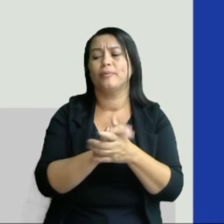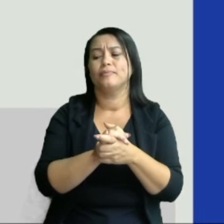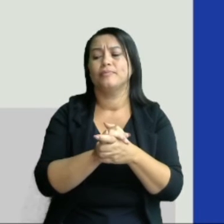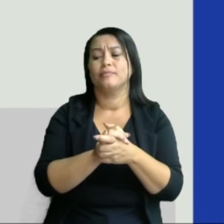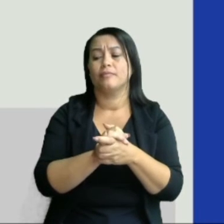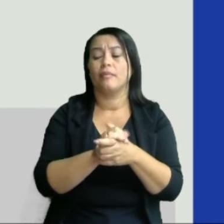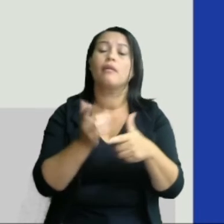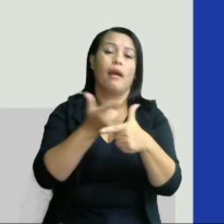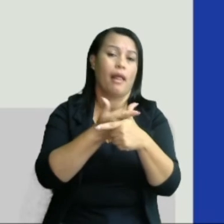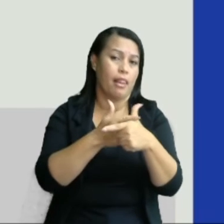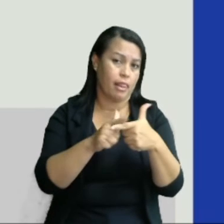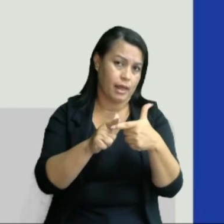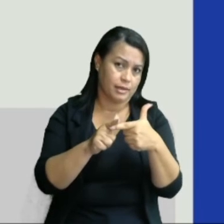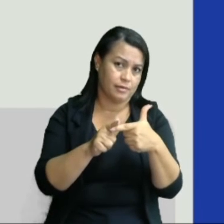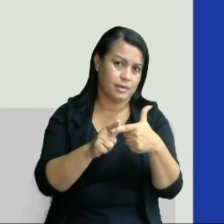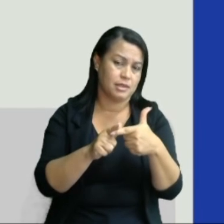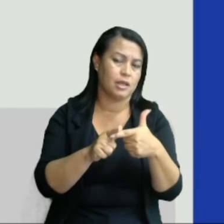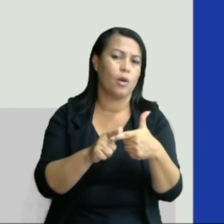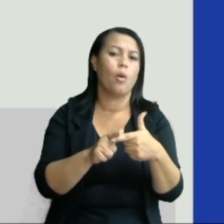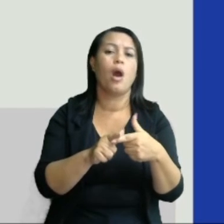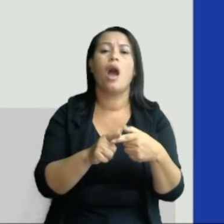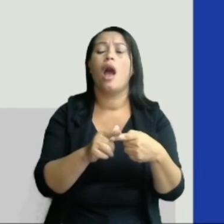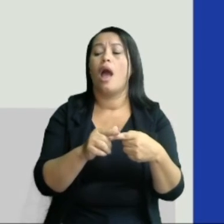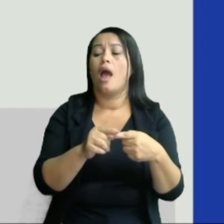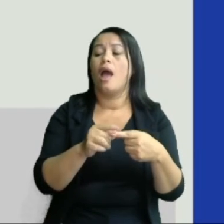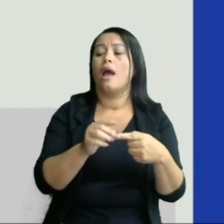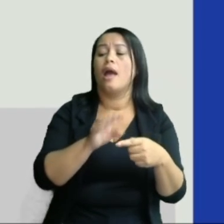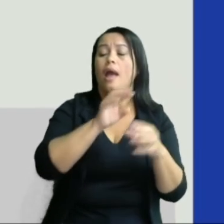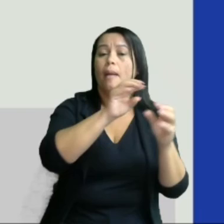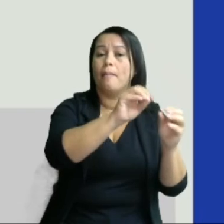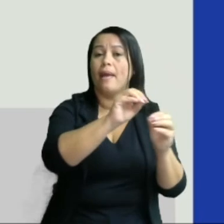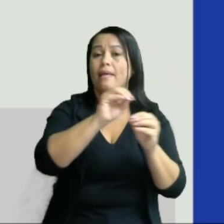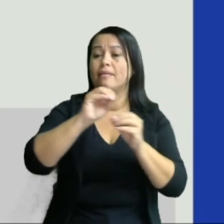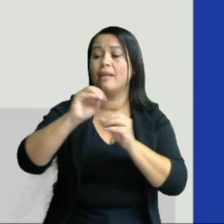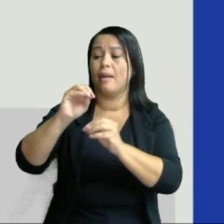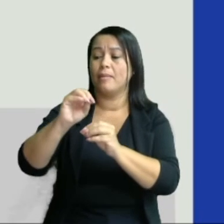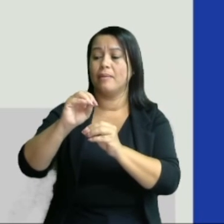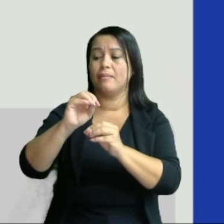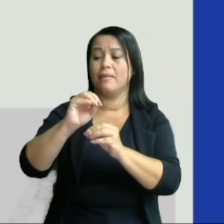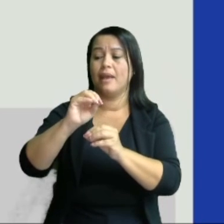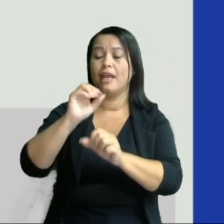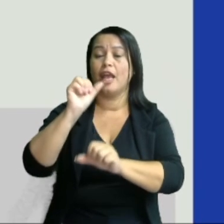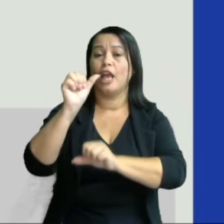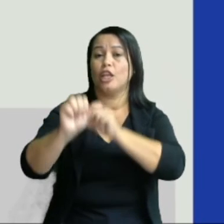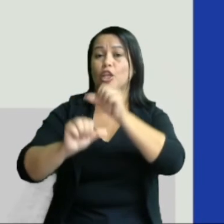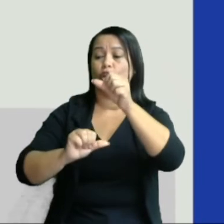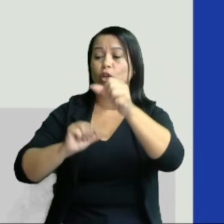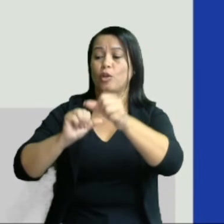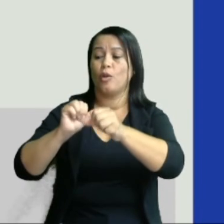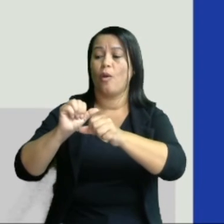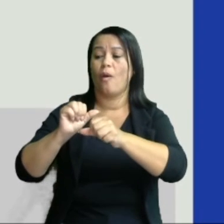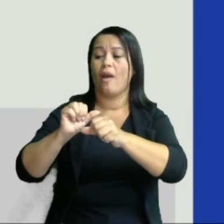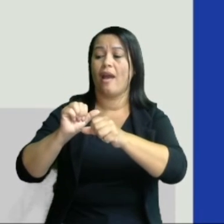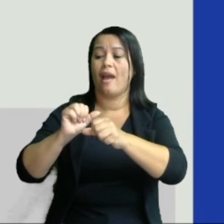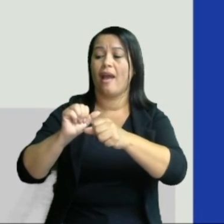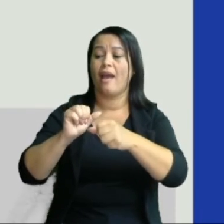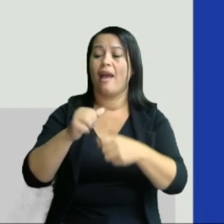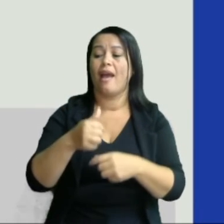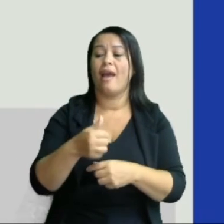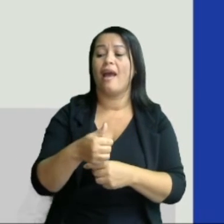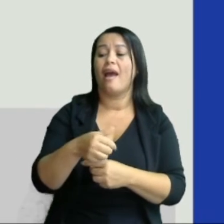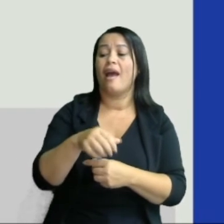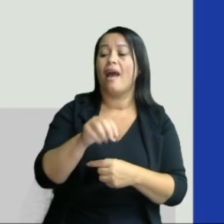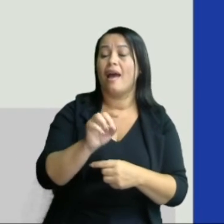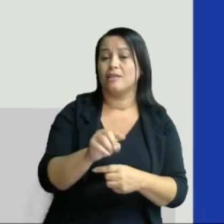faz? Na divisão, a gente repete a primeira, tá certo? E troca a segunda.